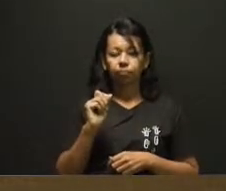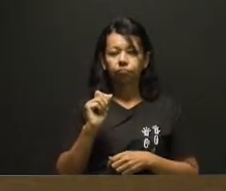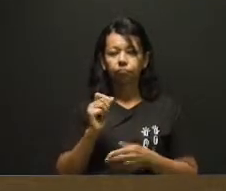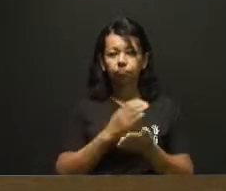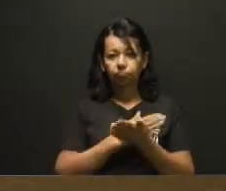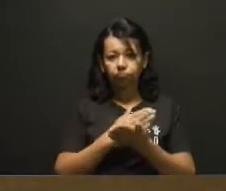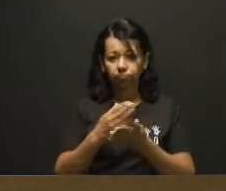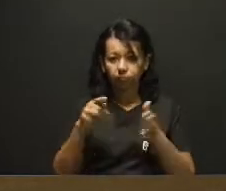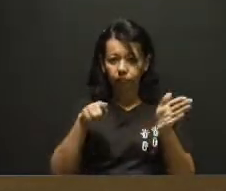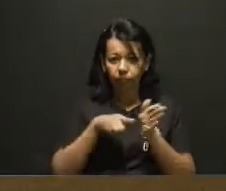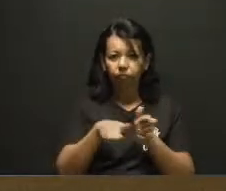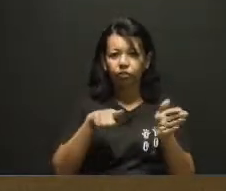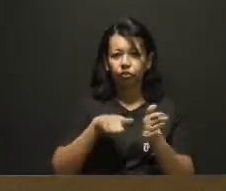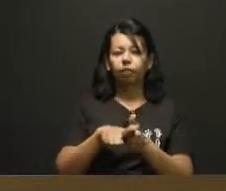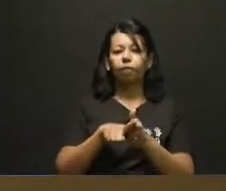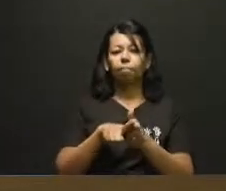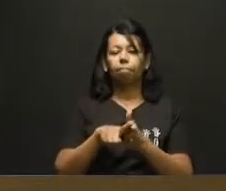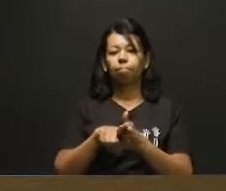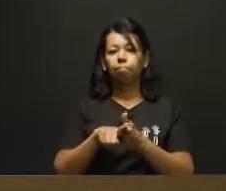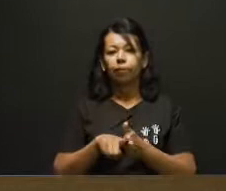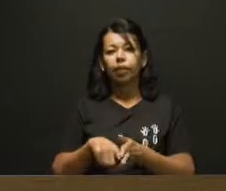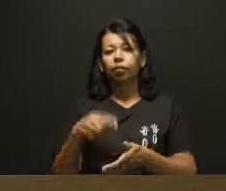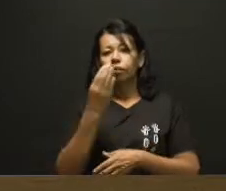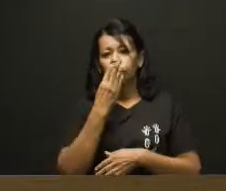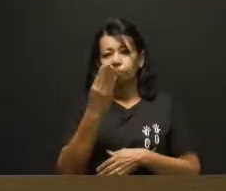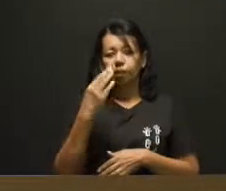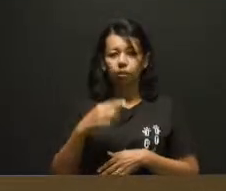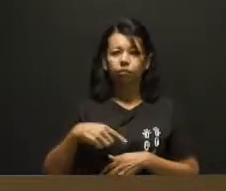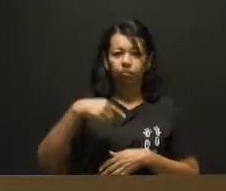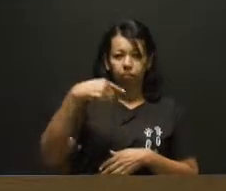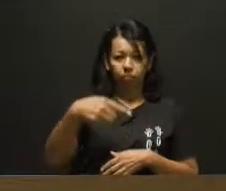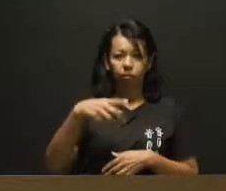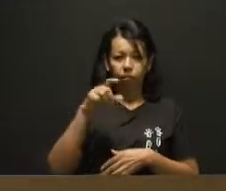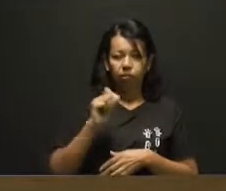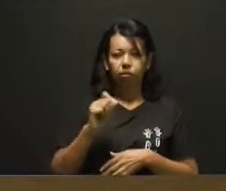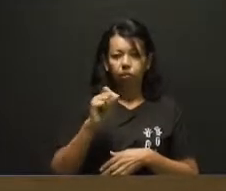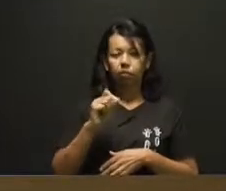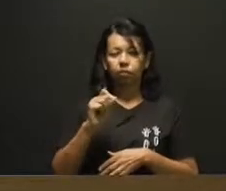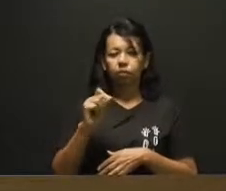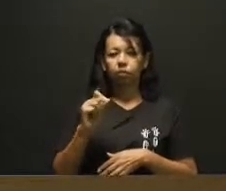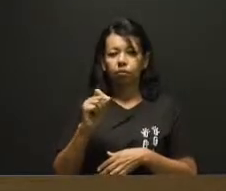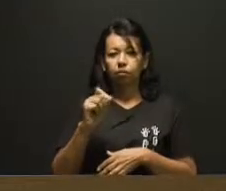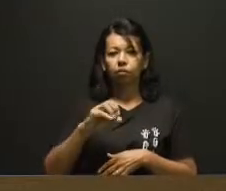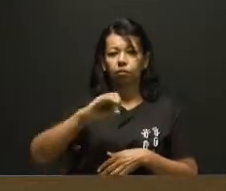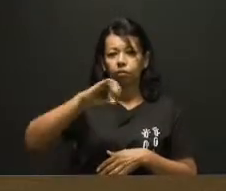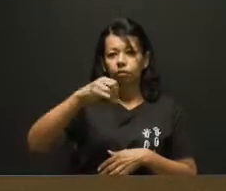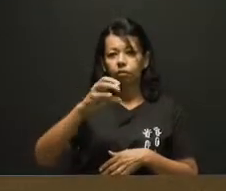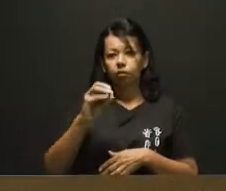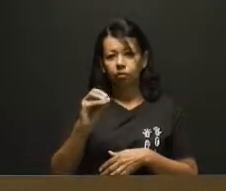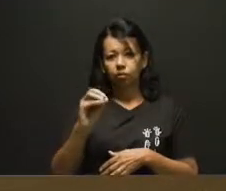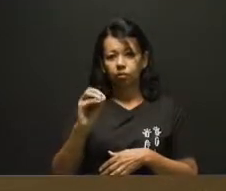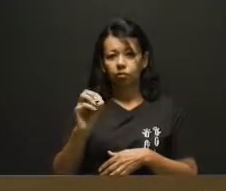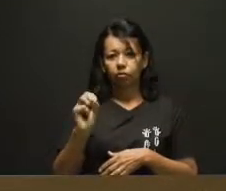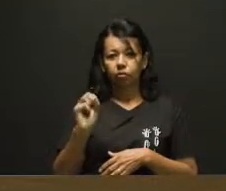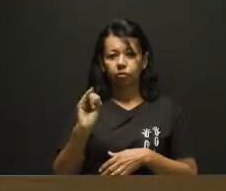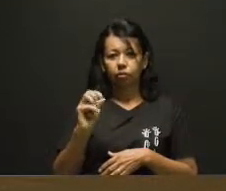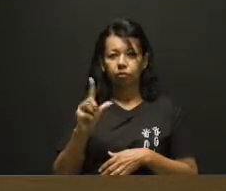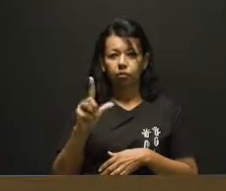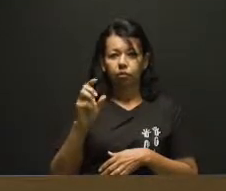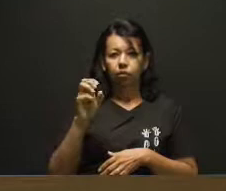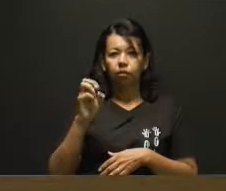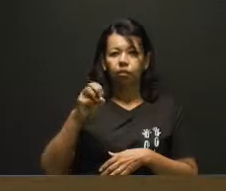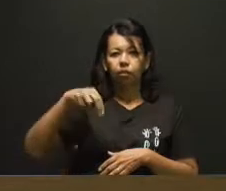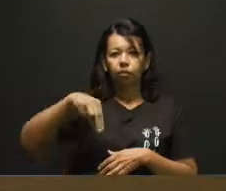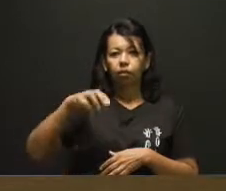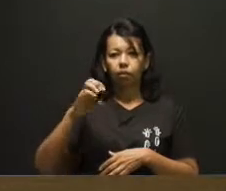início a investigação então eu peço depois que a a a doutora a josilene presidente do grupo ecc